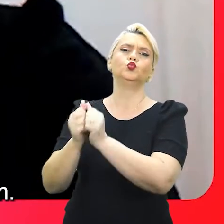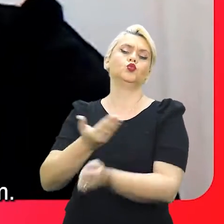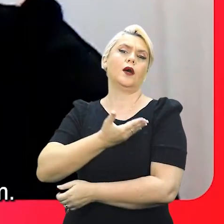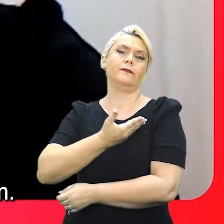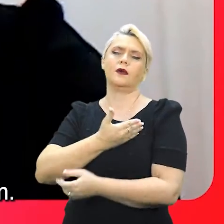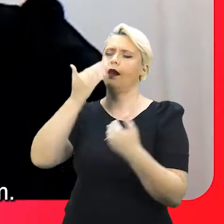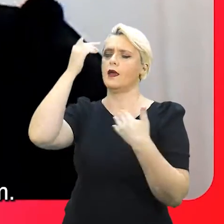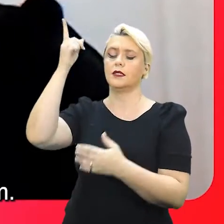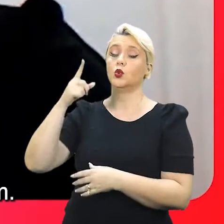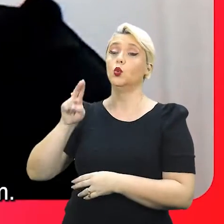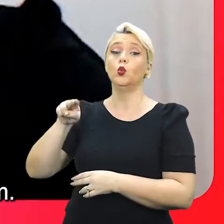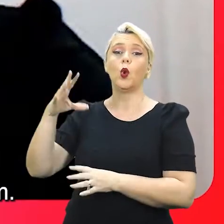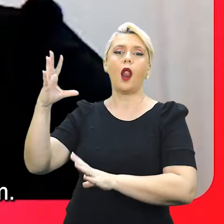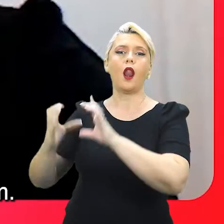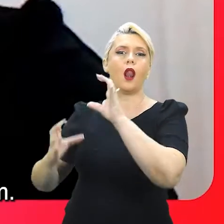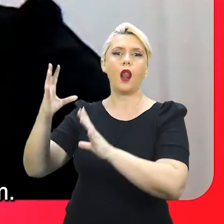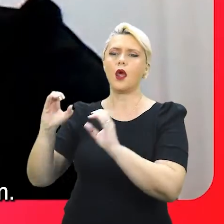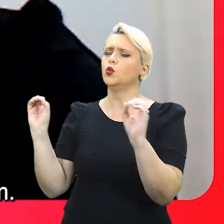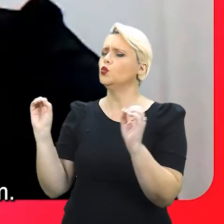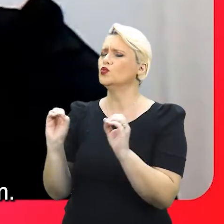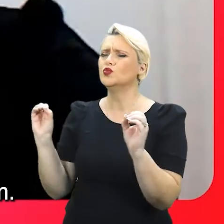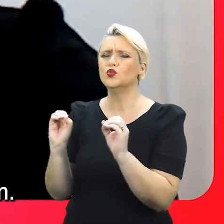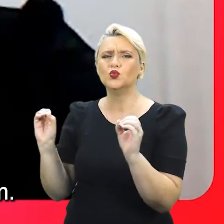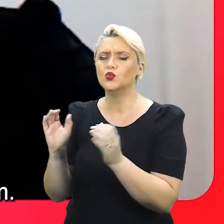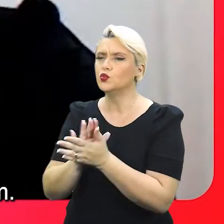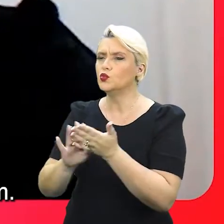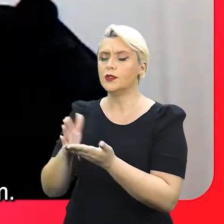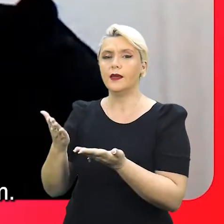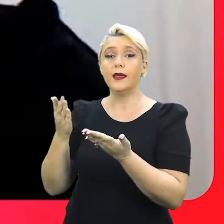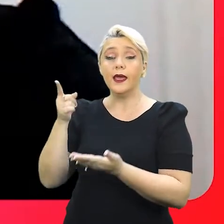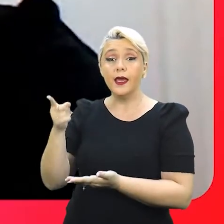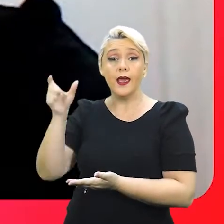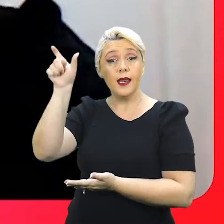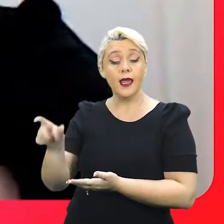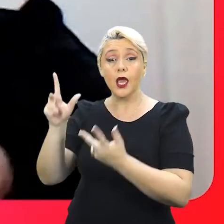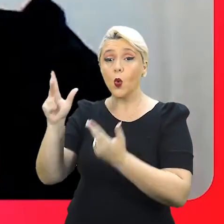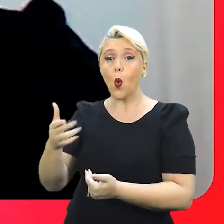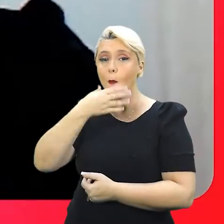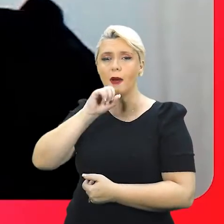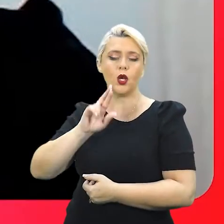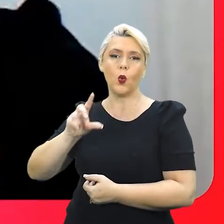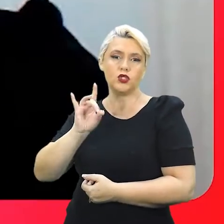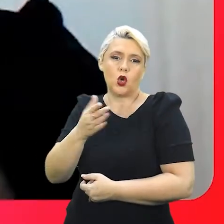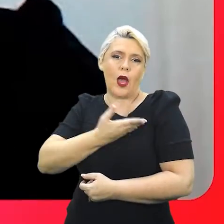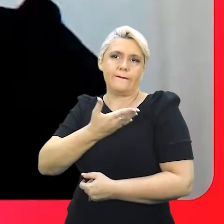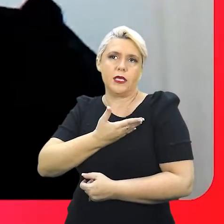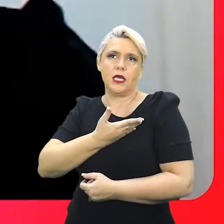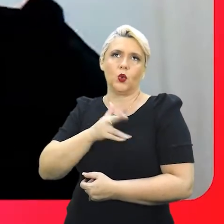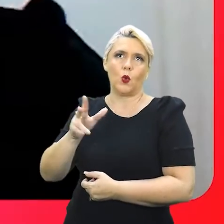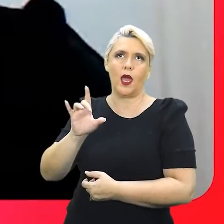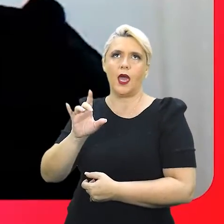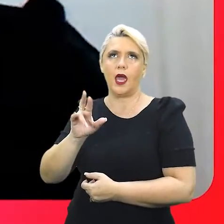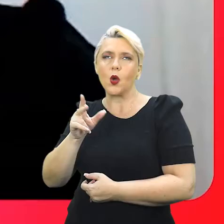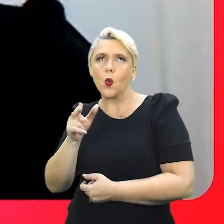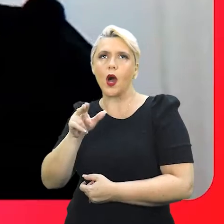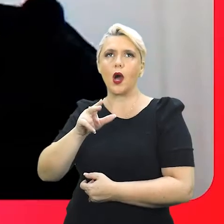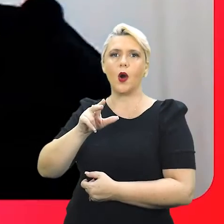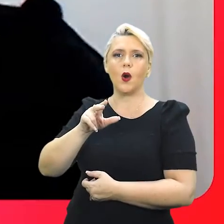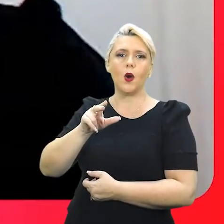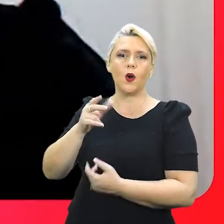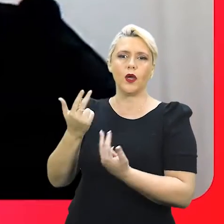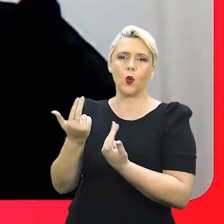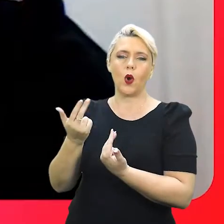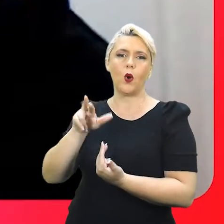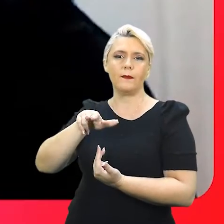Graças a rapaz. Deus nunca tivemos um desentendimento. Uhum. Ele é um pai para mim, né? Ele não é amigo, não é irmão. O Datena é um pai, Uhum. né? Eu tenho